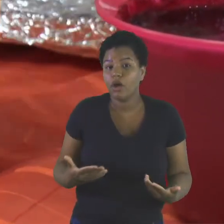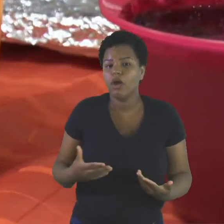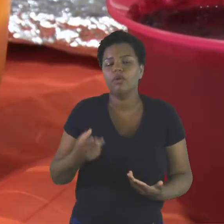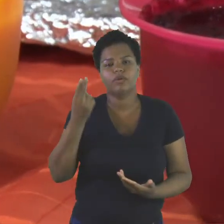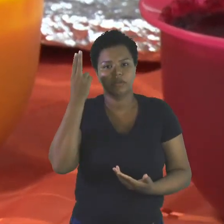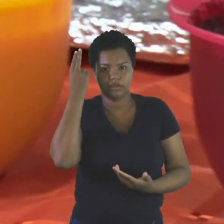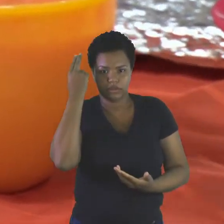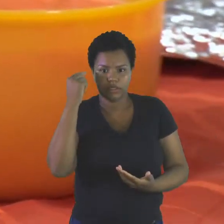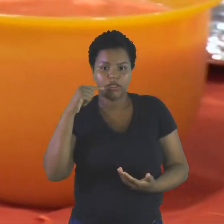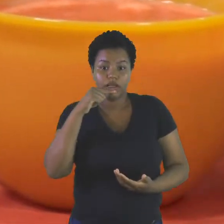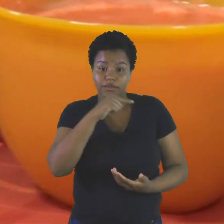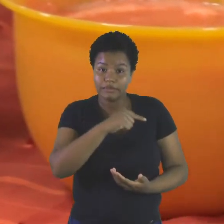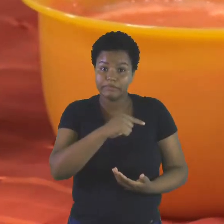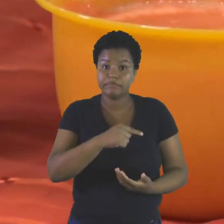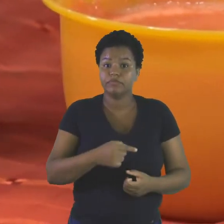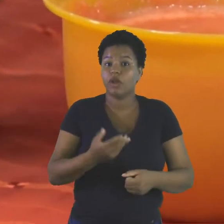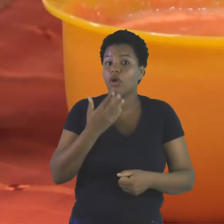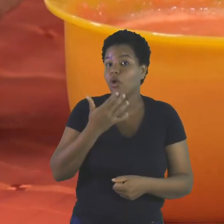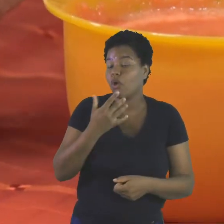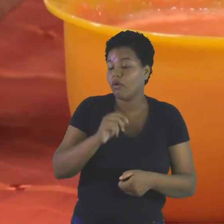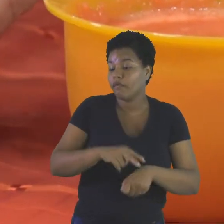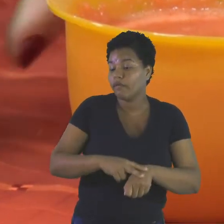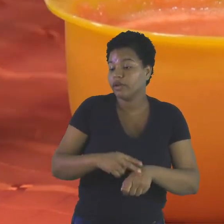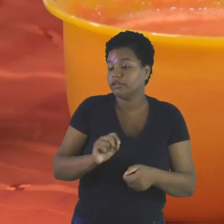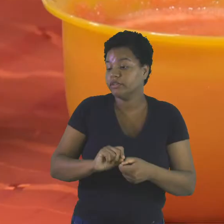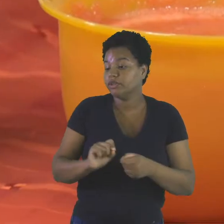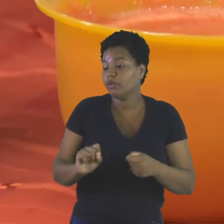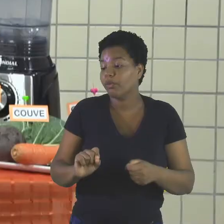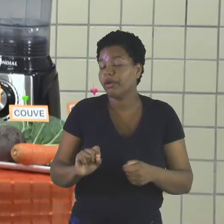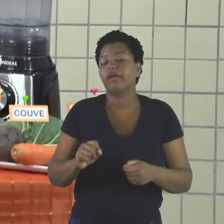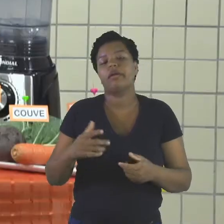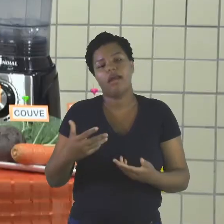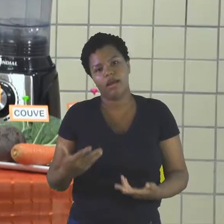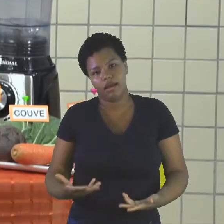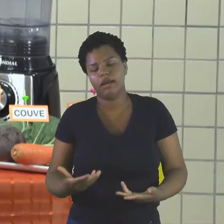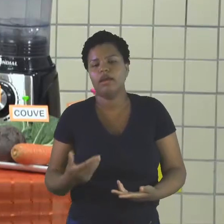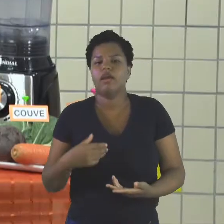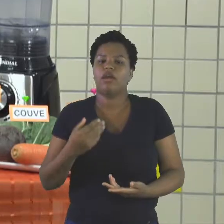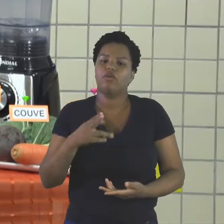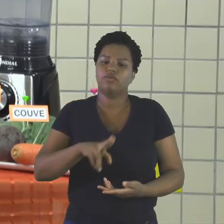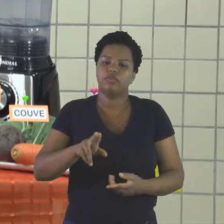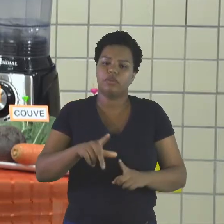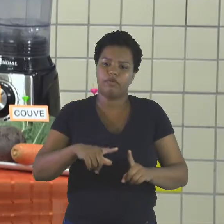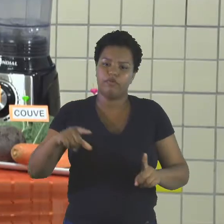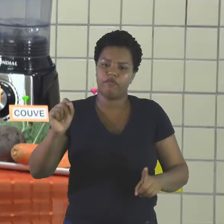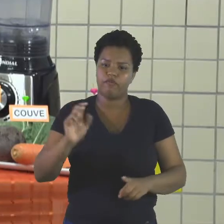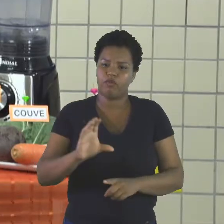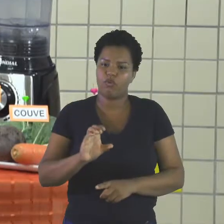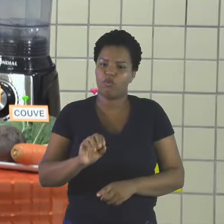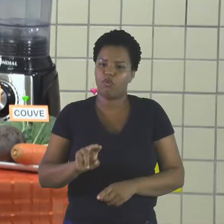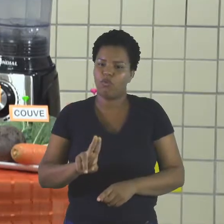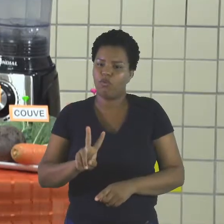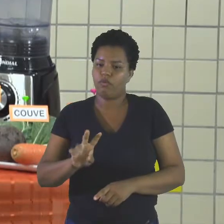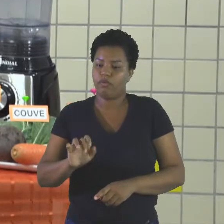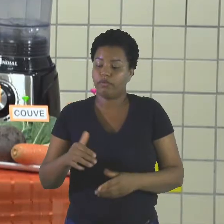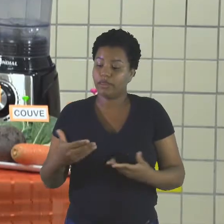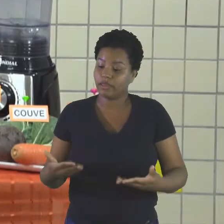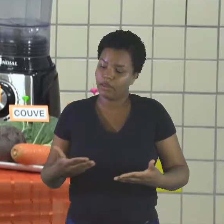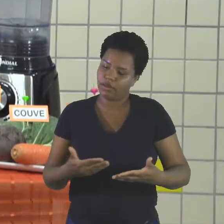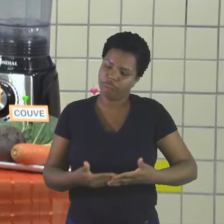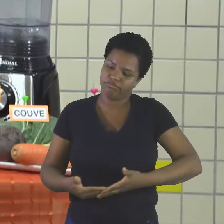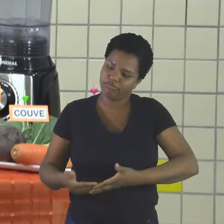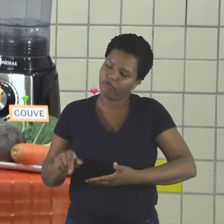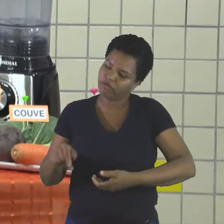cenoura para fazer a cor verde utilizamos a couve então bebê olha só agora você vai pintar a sua